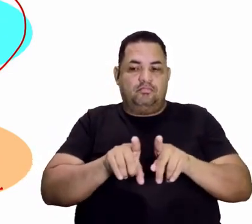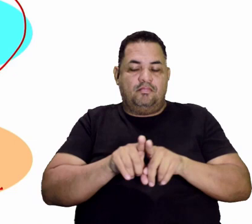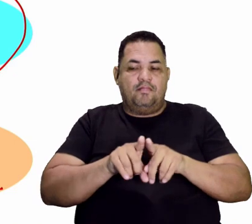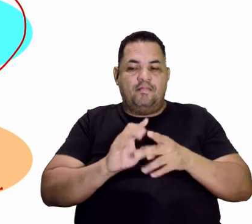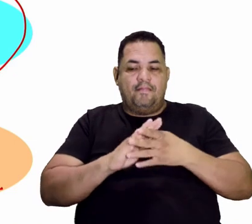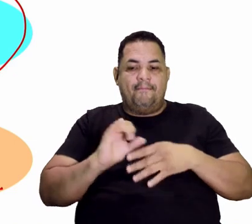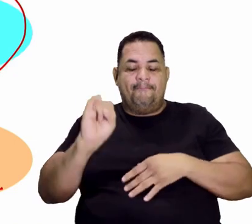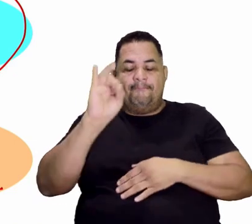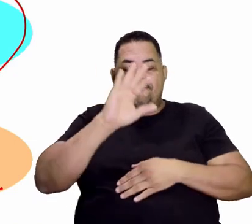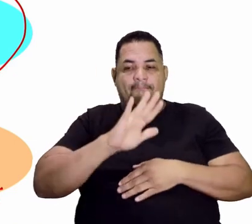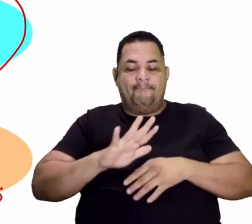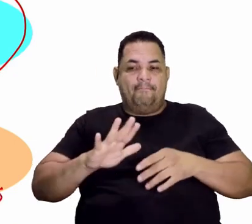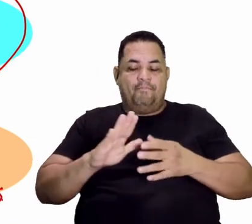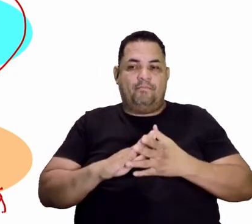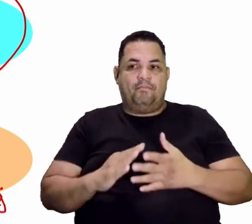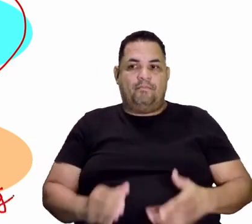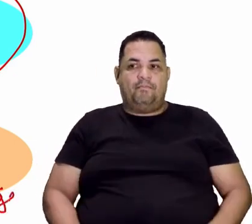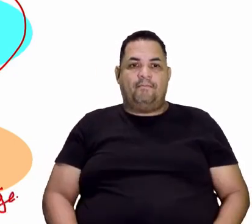e imagens.